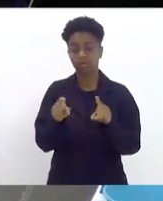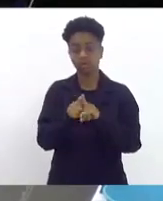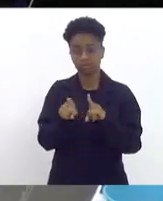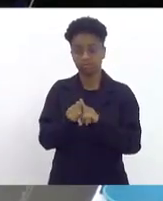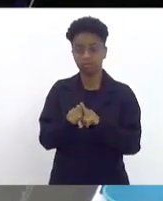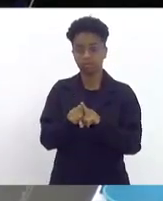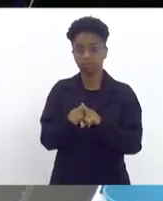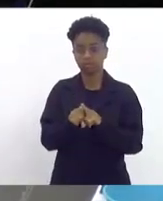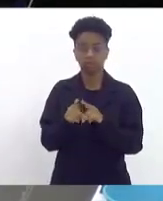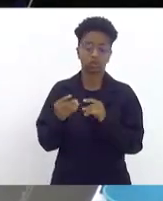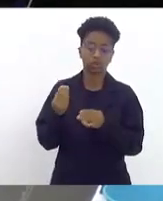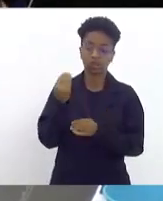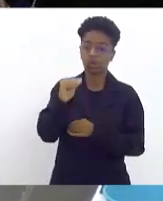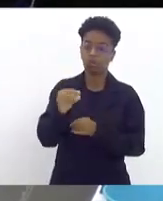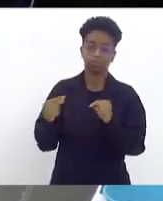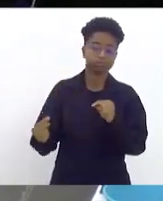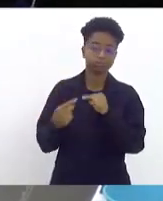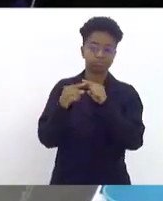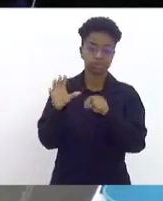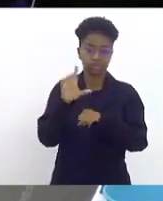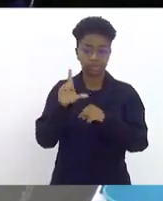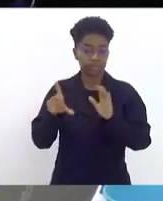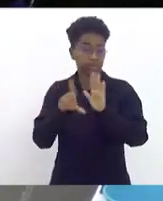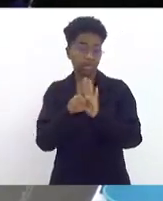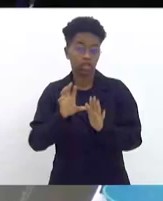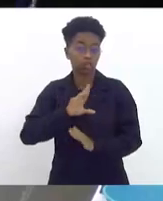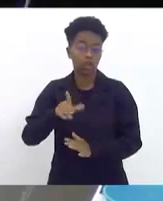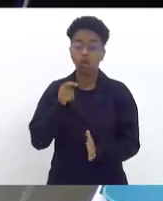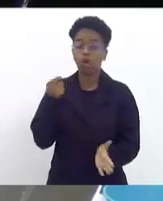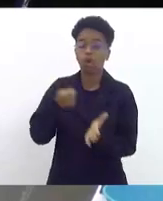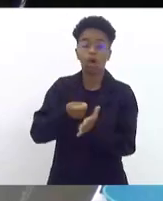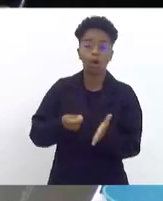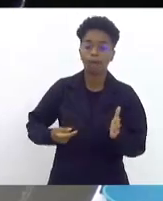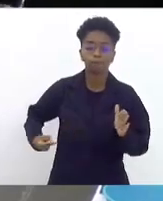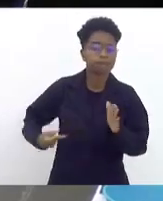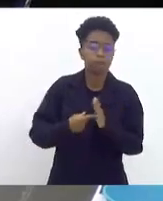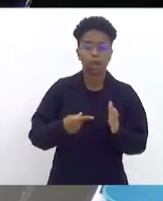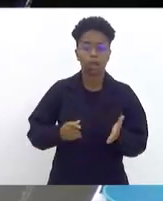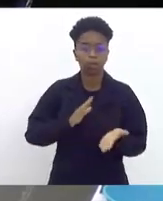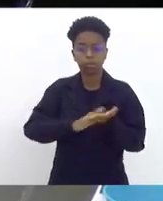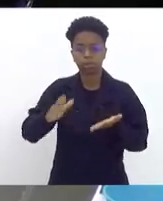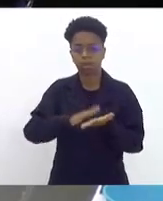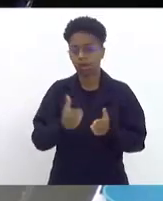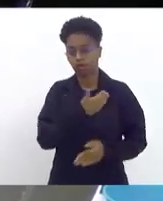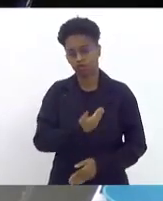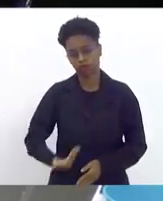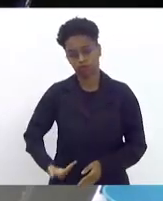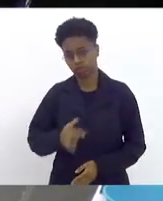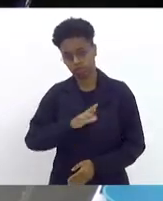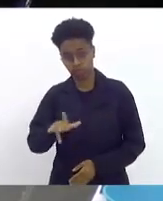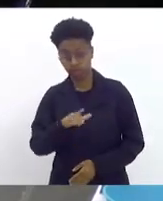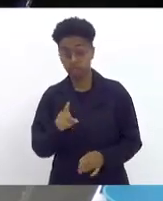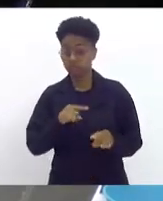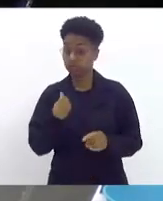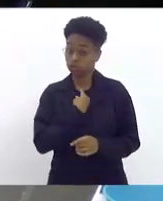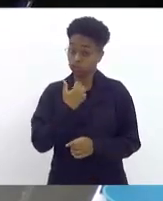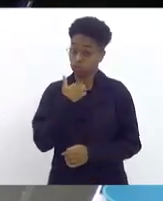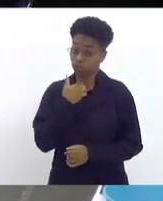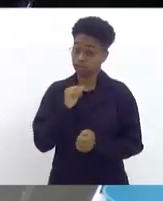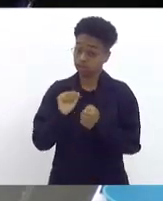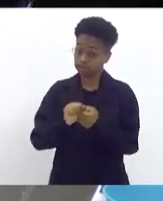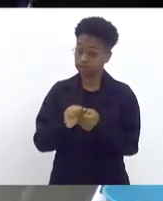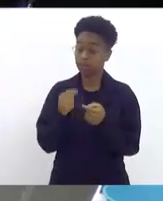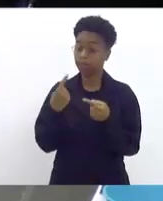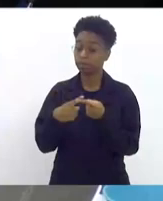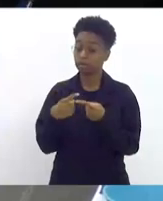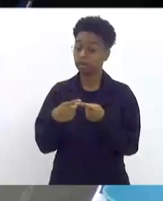ele a legalidade a legitimidade então a gente não tá impondo criando despesa para o governo não poderíamos fazer porque